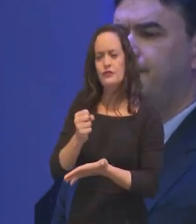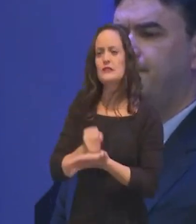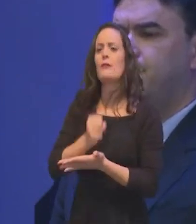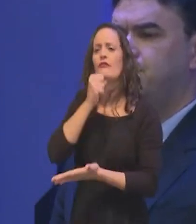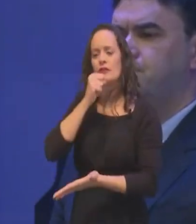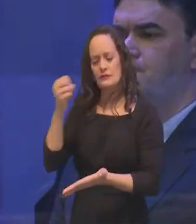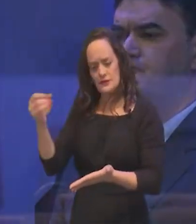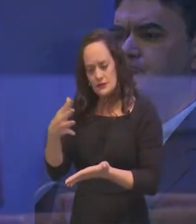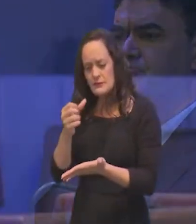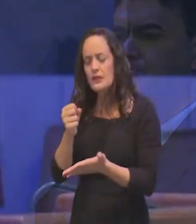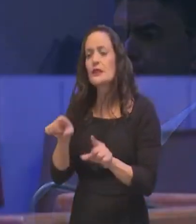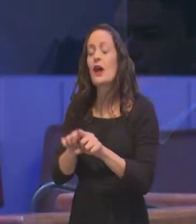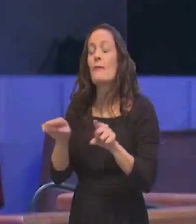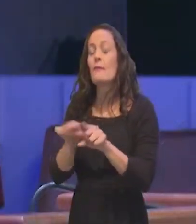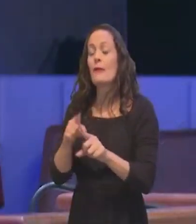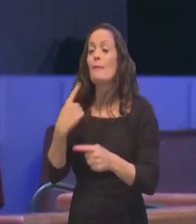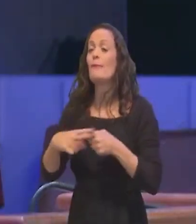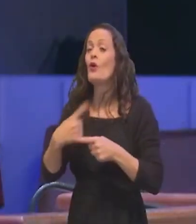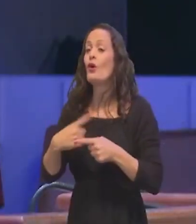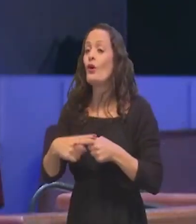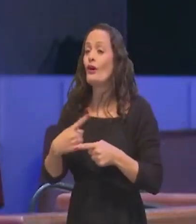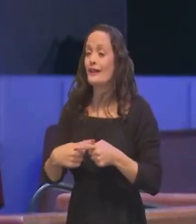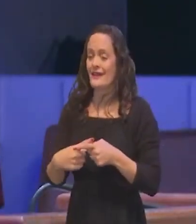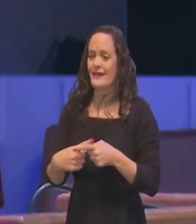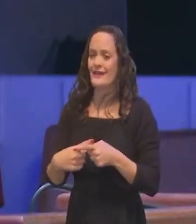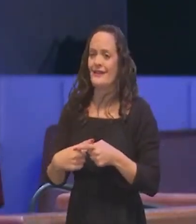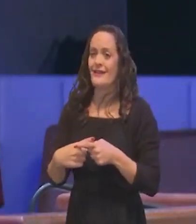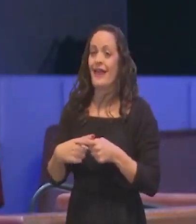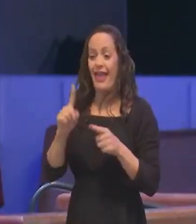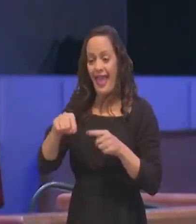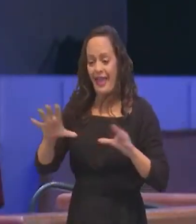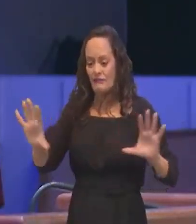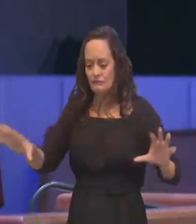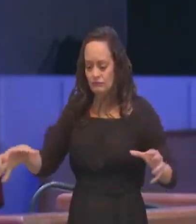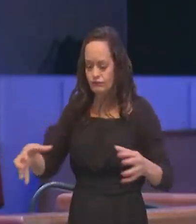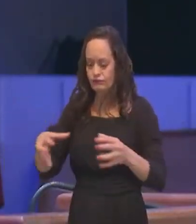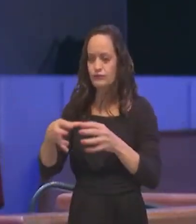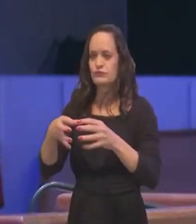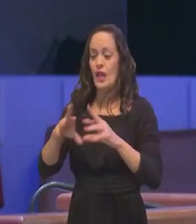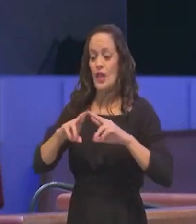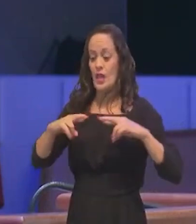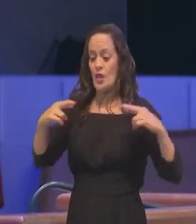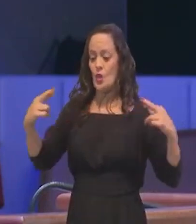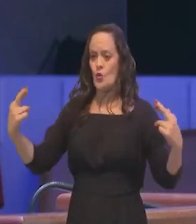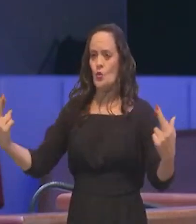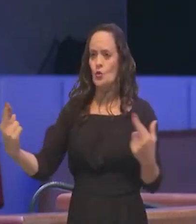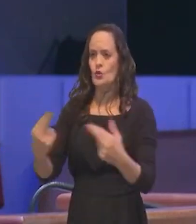de igreja é uma ideia de ajuntamento. Nós nos reunimos.